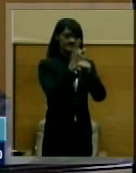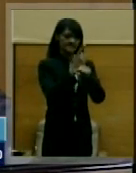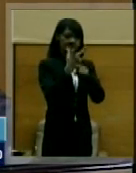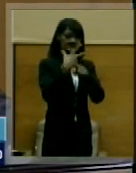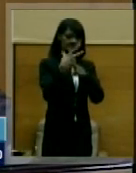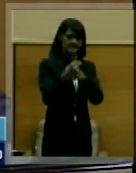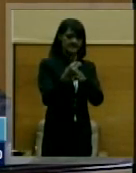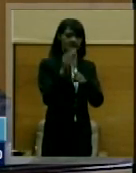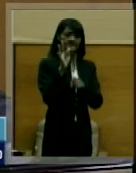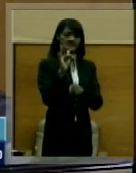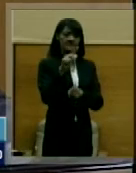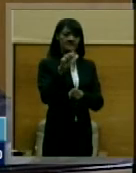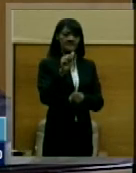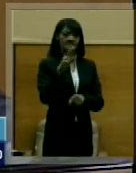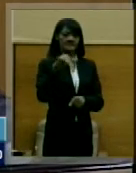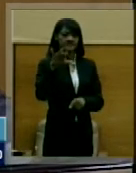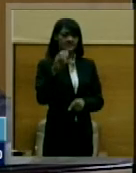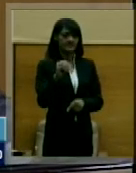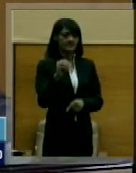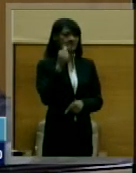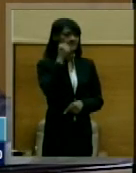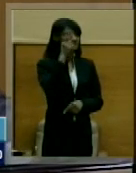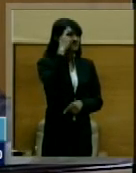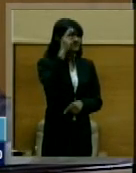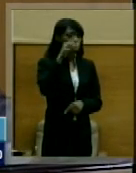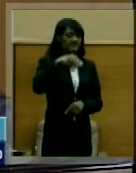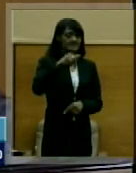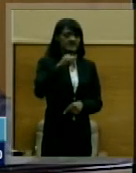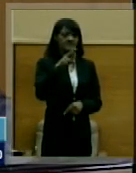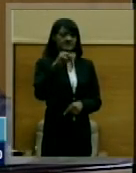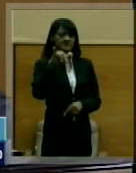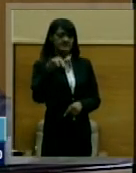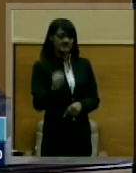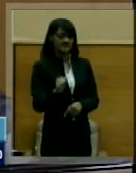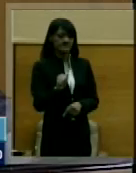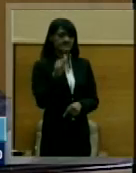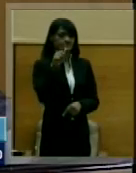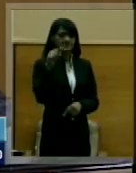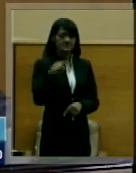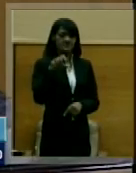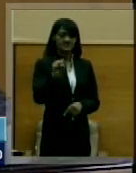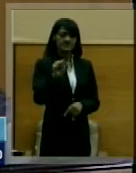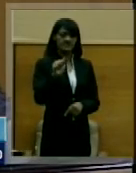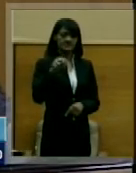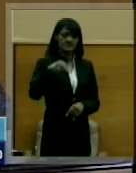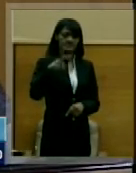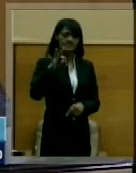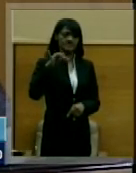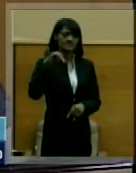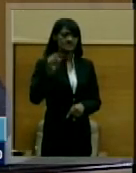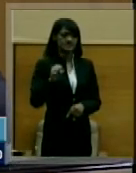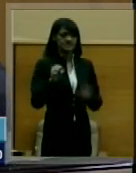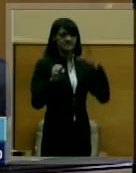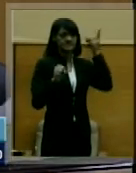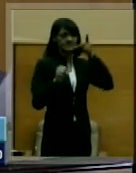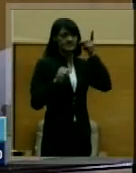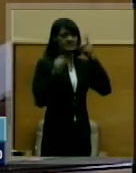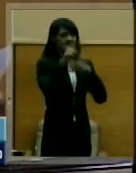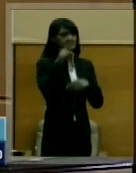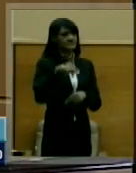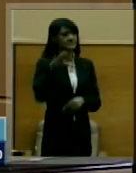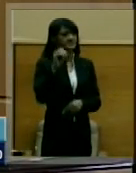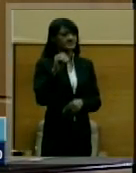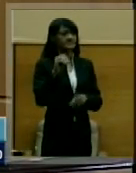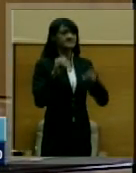Flávio Primo, à senhora Maria Graciele dos Santos Araújo, conforme iniciativa dos deputados Zezinho Guimarães e